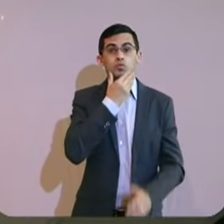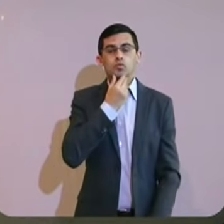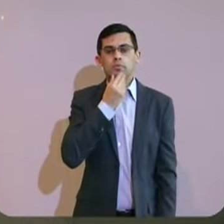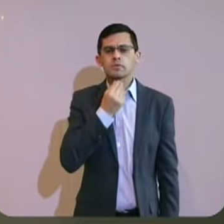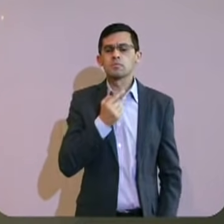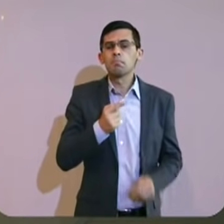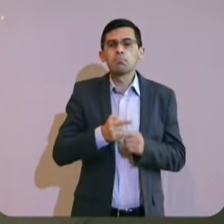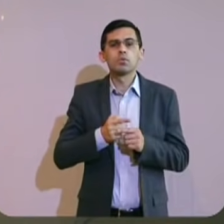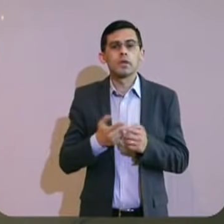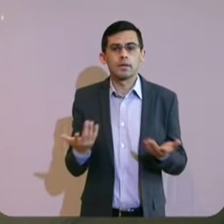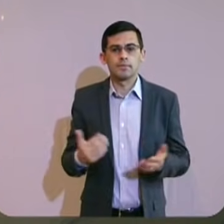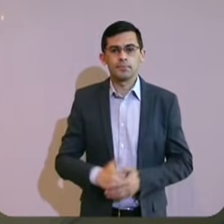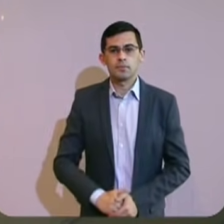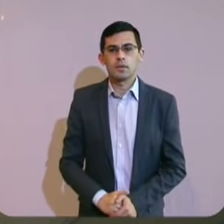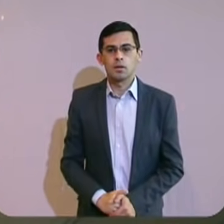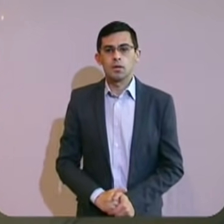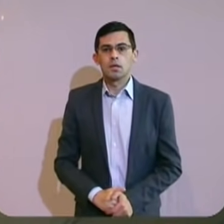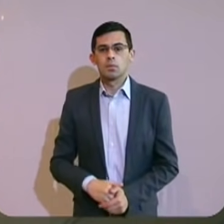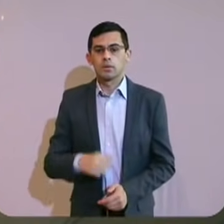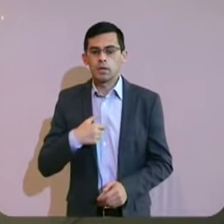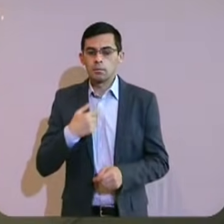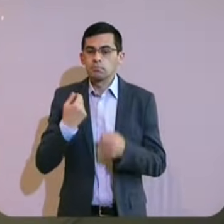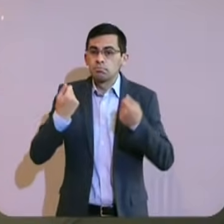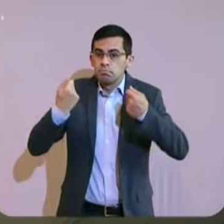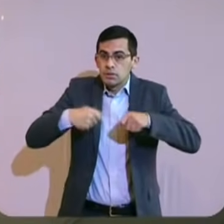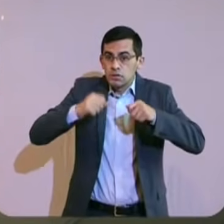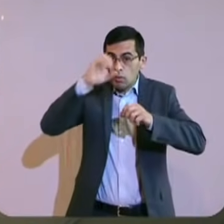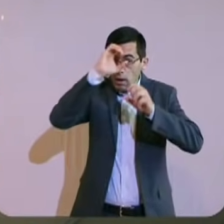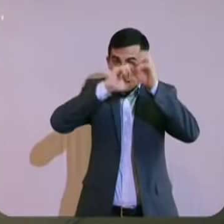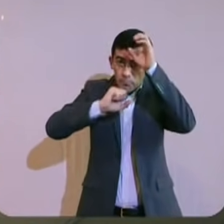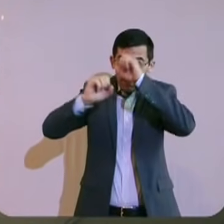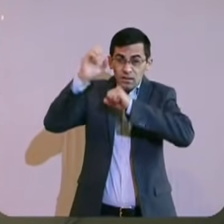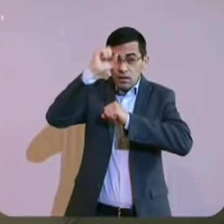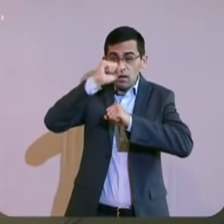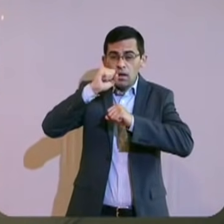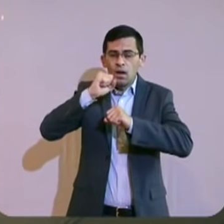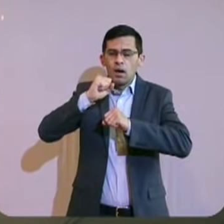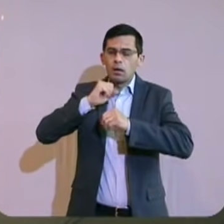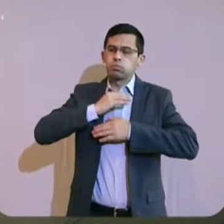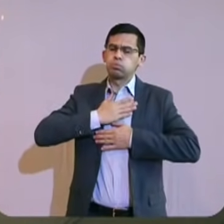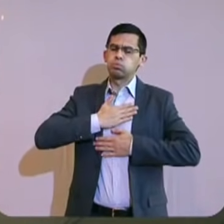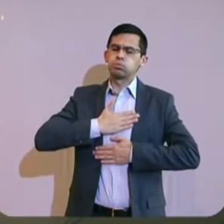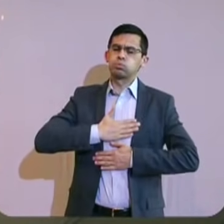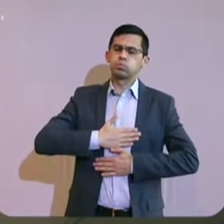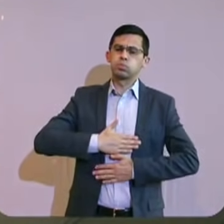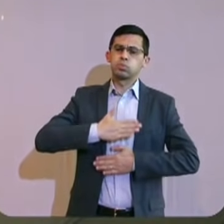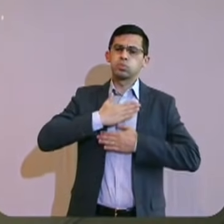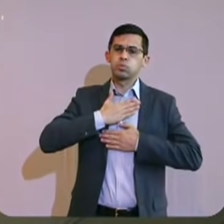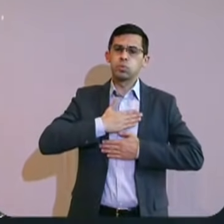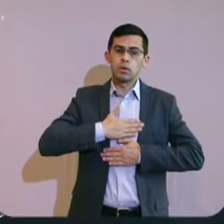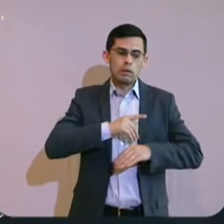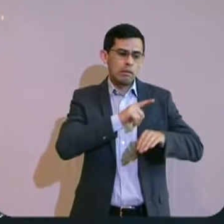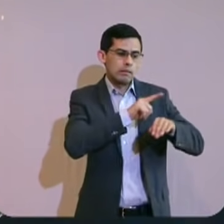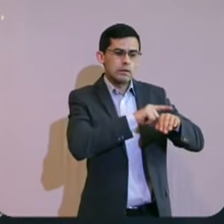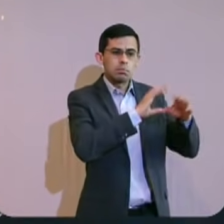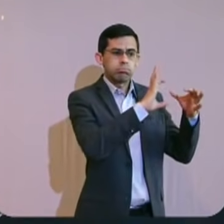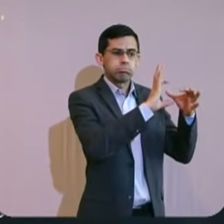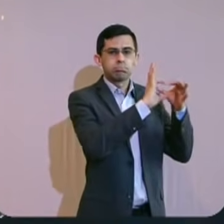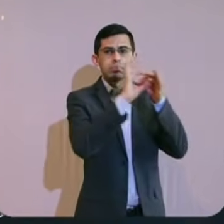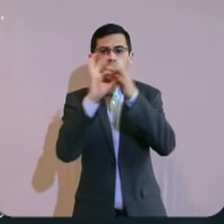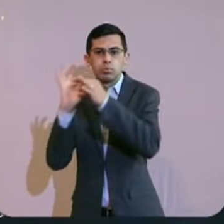Por quê? Porque ele teve de aprender a viver a mansidão naquele